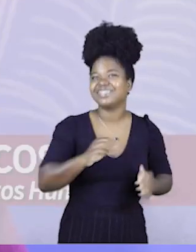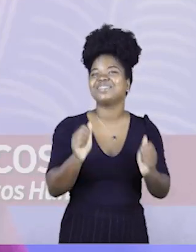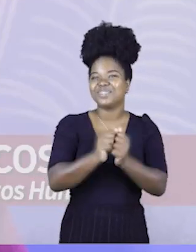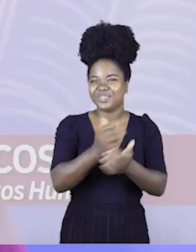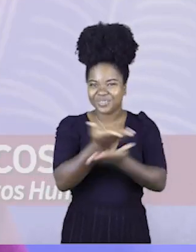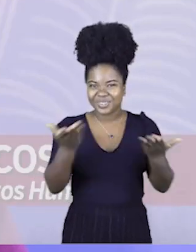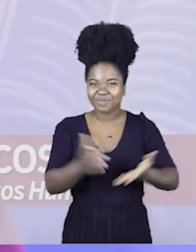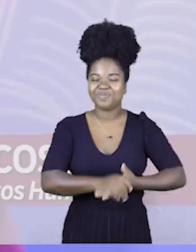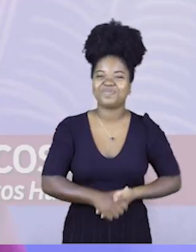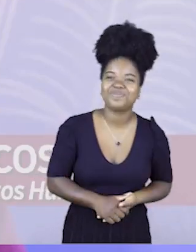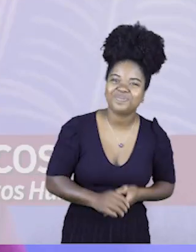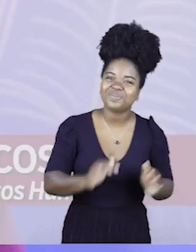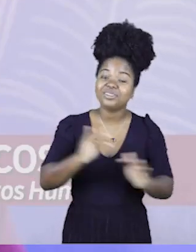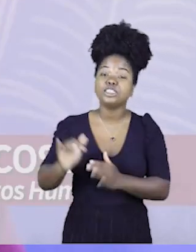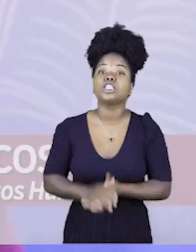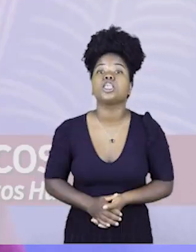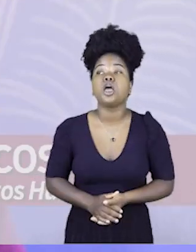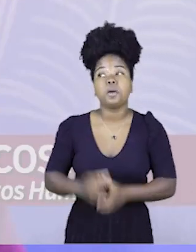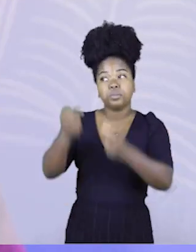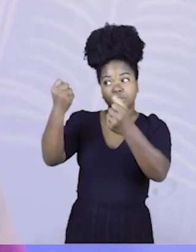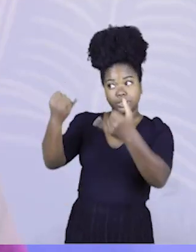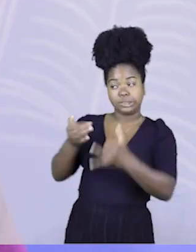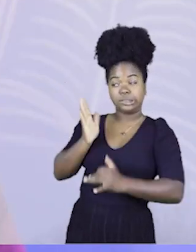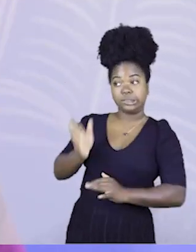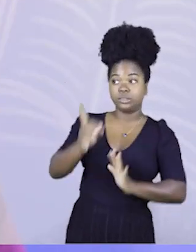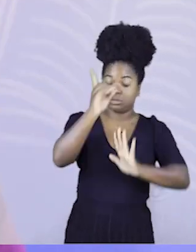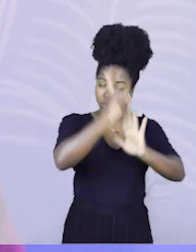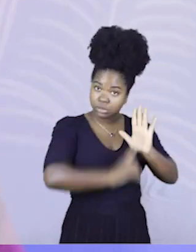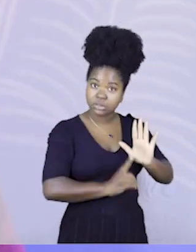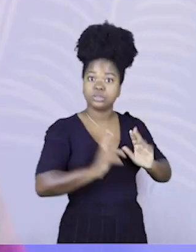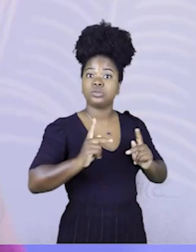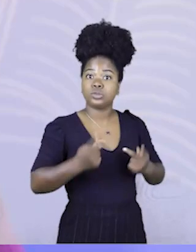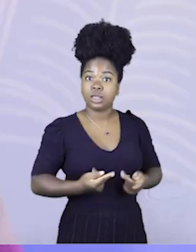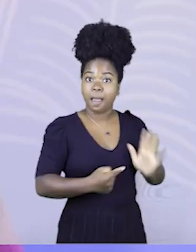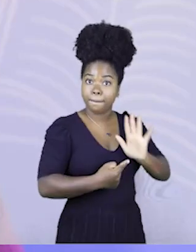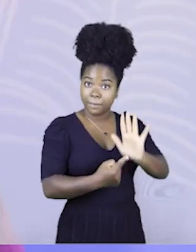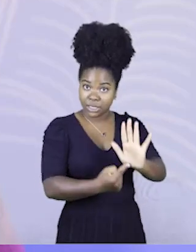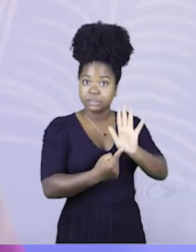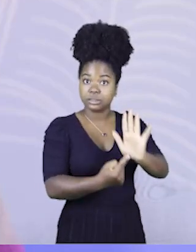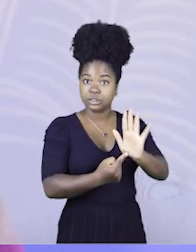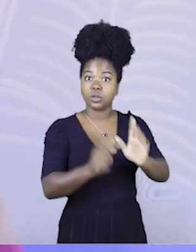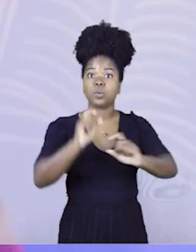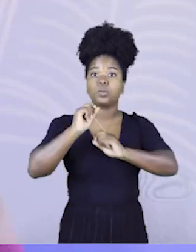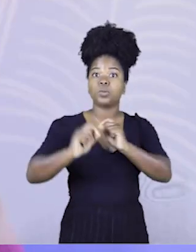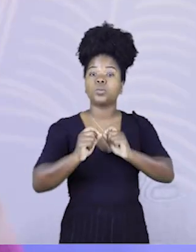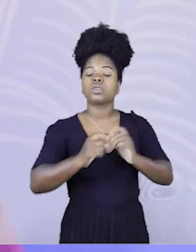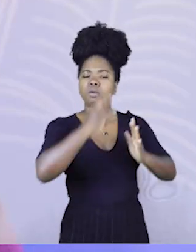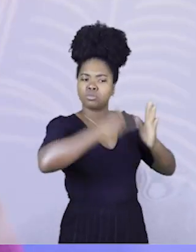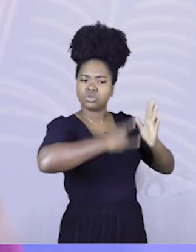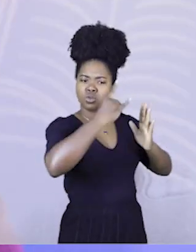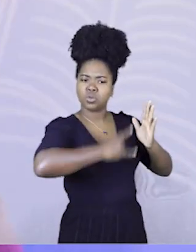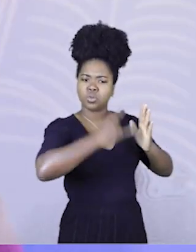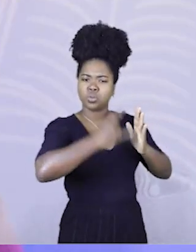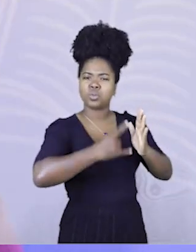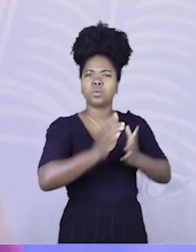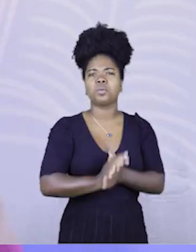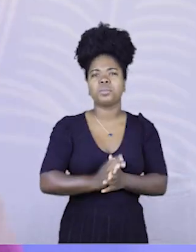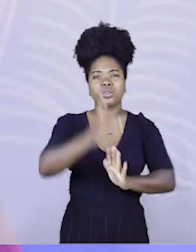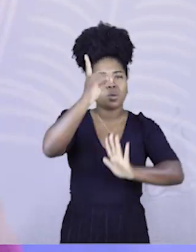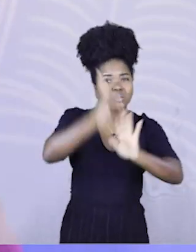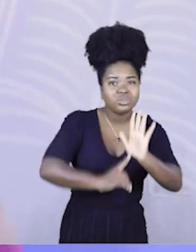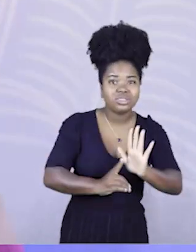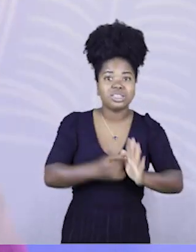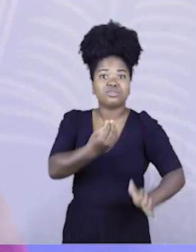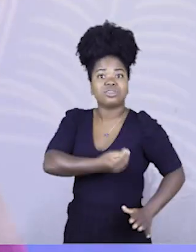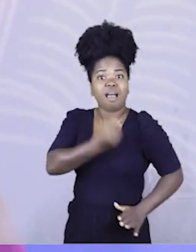você falou, a Declaração Universal dos Direitos Humanos, ela apresentou ao mundo um pacto mínimo de direitos inerentes à vida